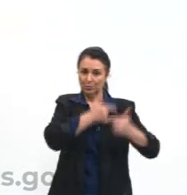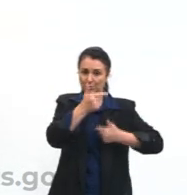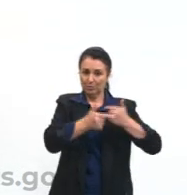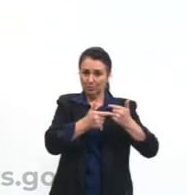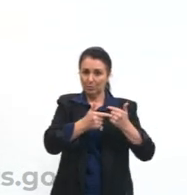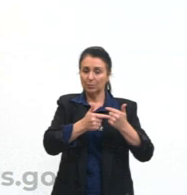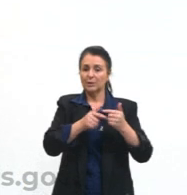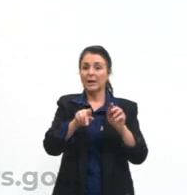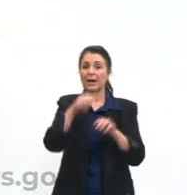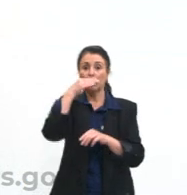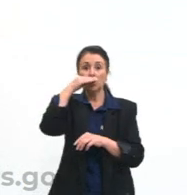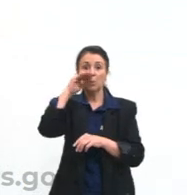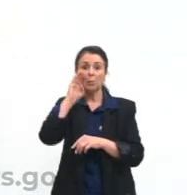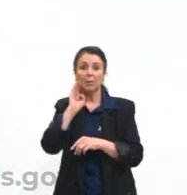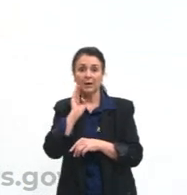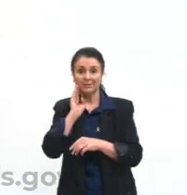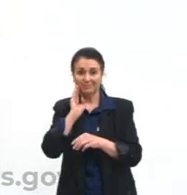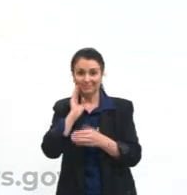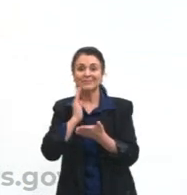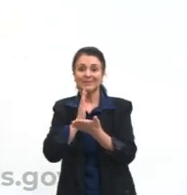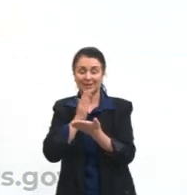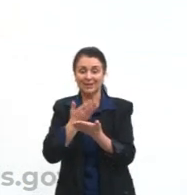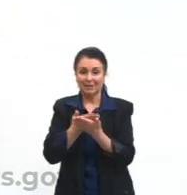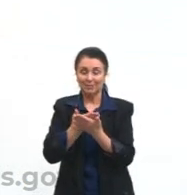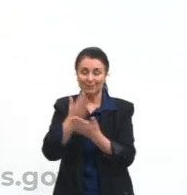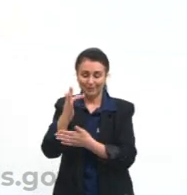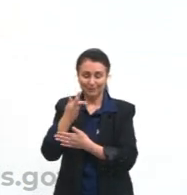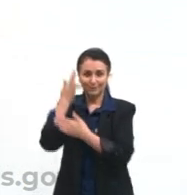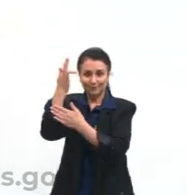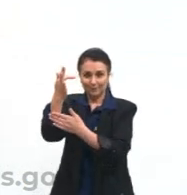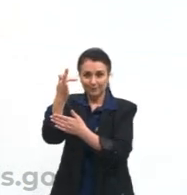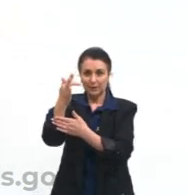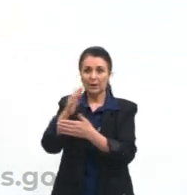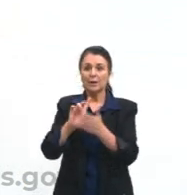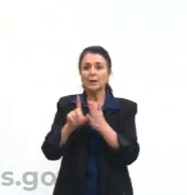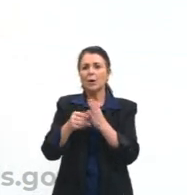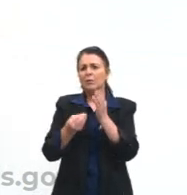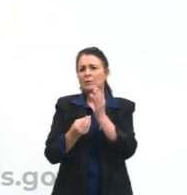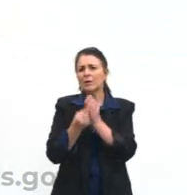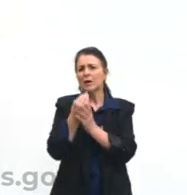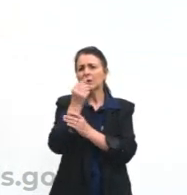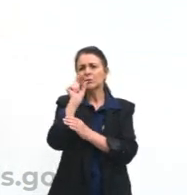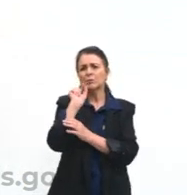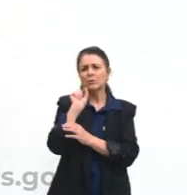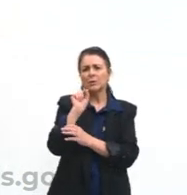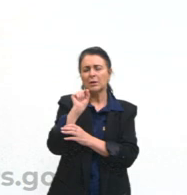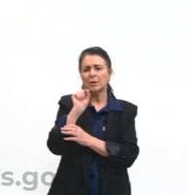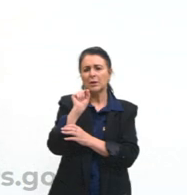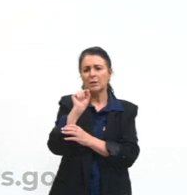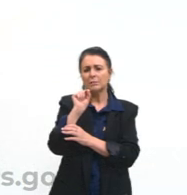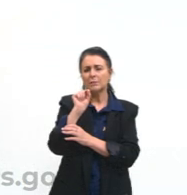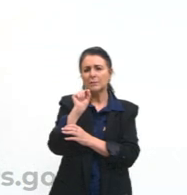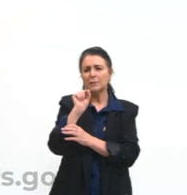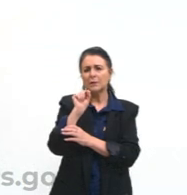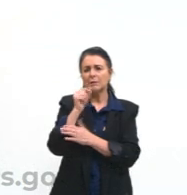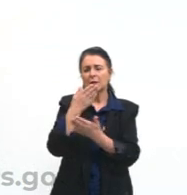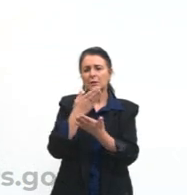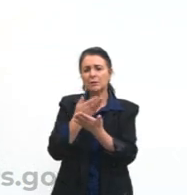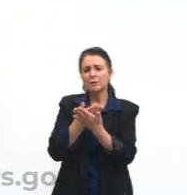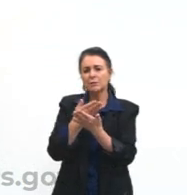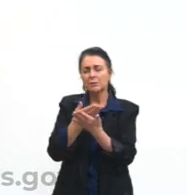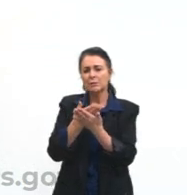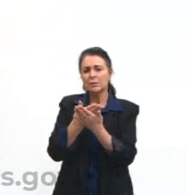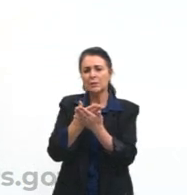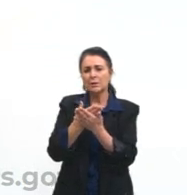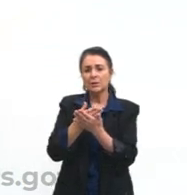mais adiante bom nesse contexto surge esse camarada aqui tem um que estudar a ciência estudar a sociedade como a